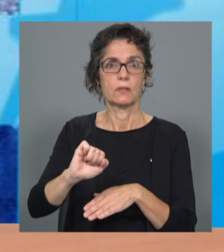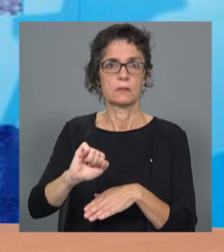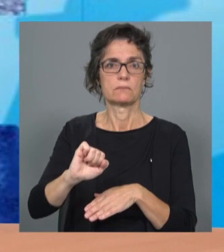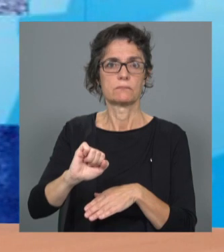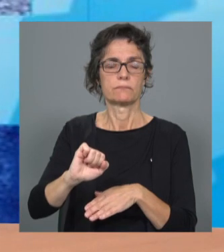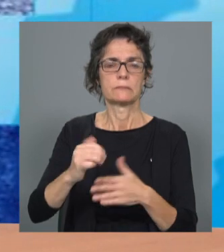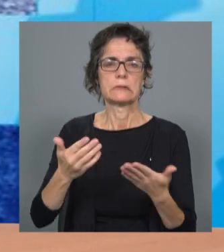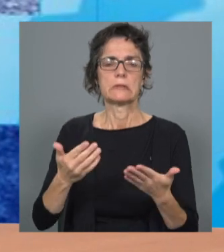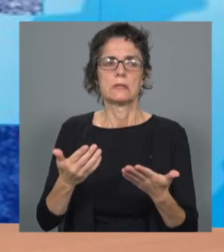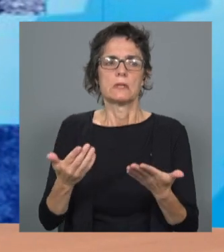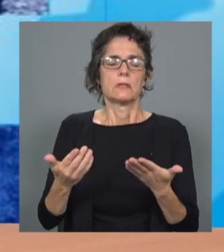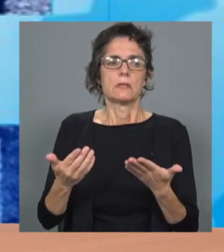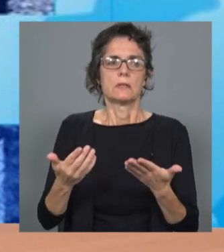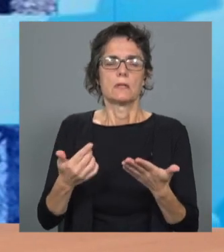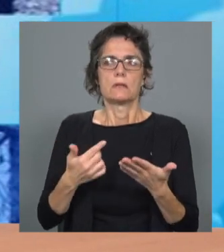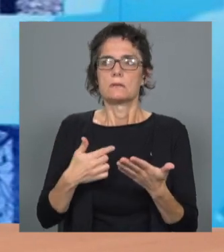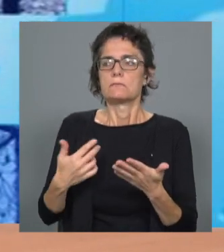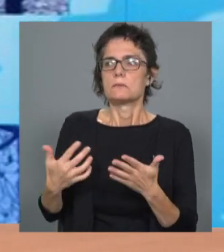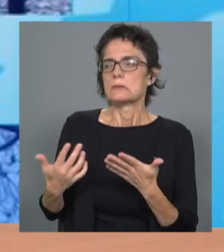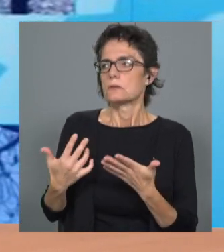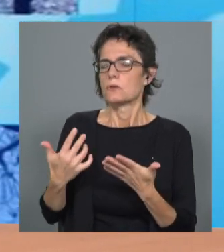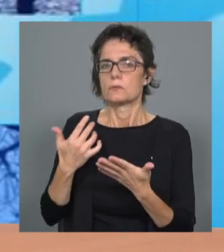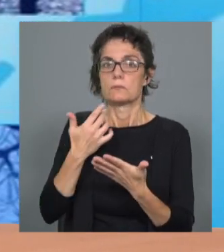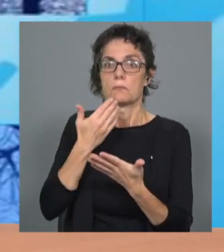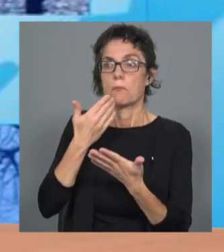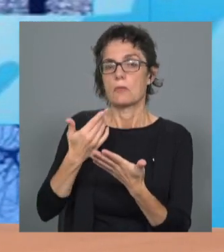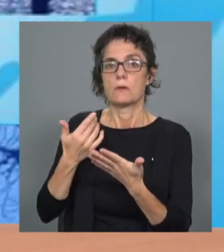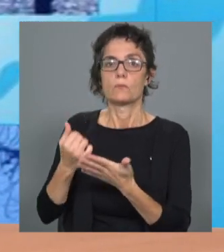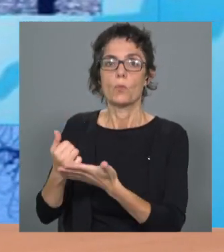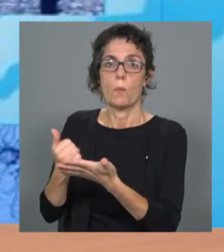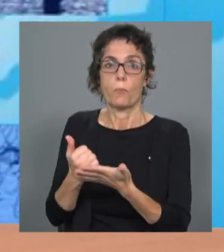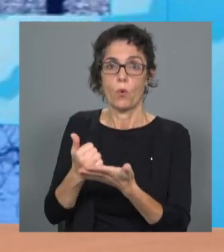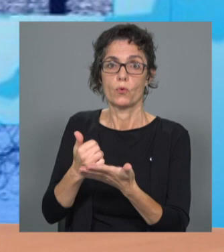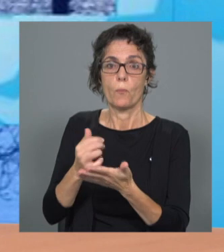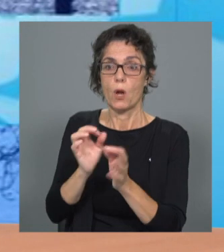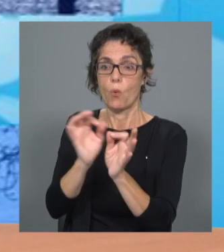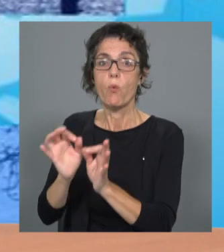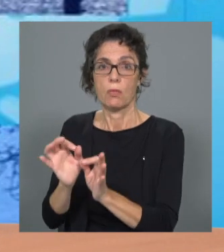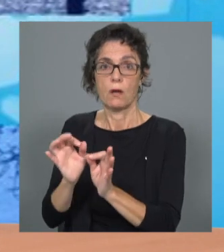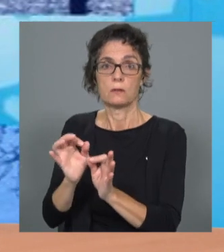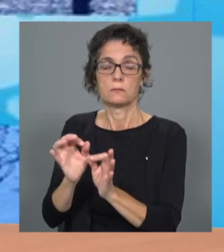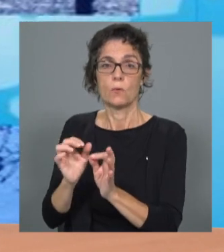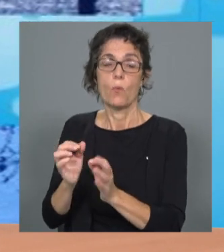Às tantas, nós arranjámos apoio domiciliário,